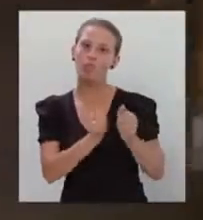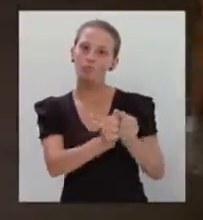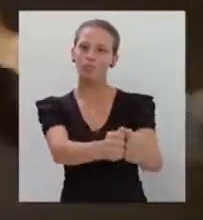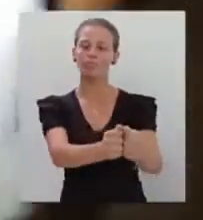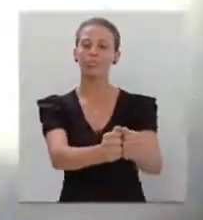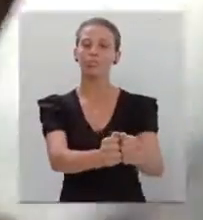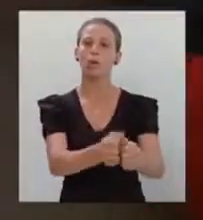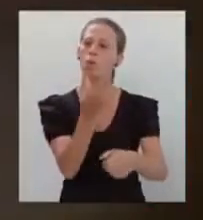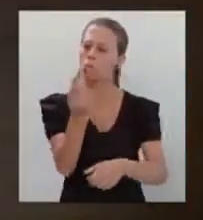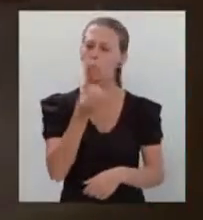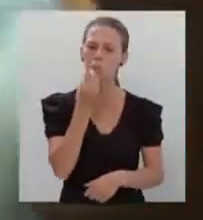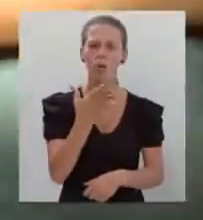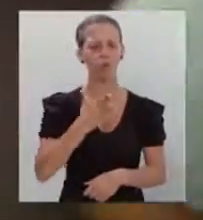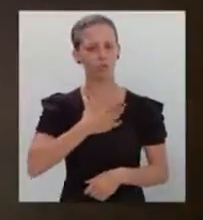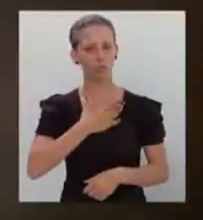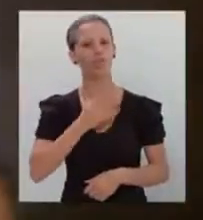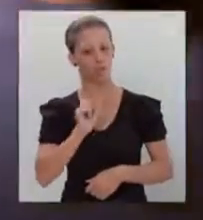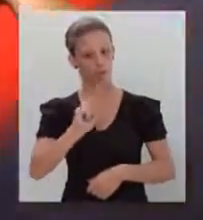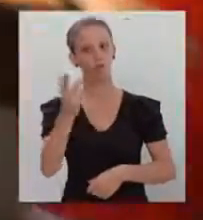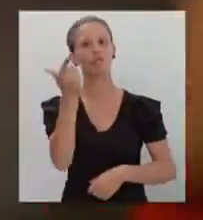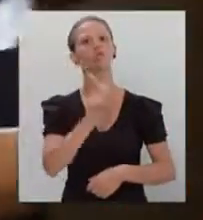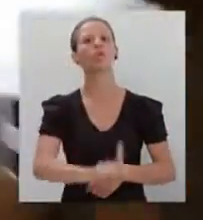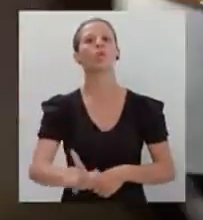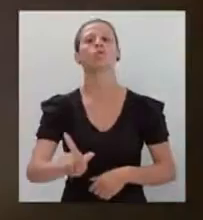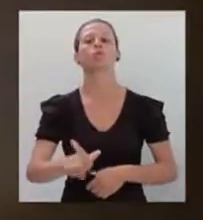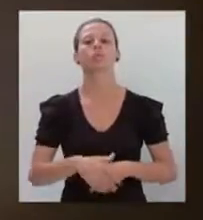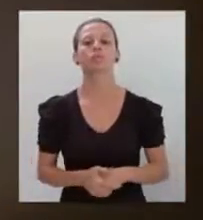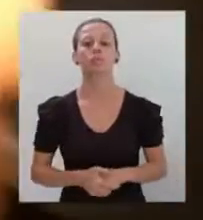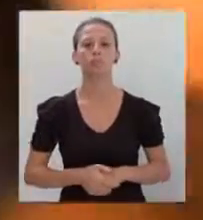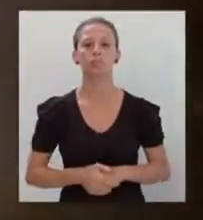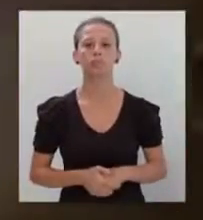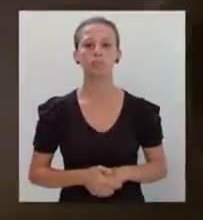dia. Muito bom, gostei, vou repetir outras vezes aí.